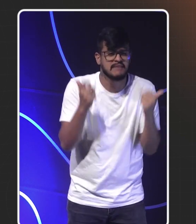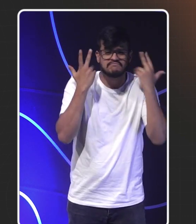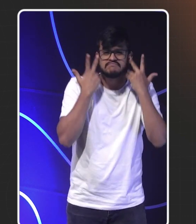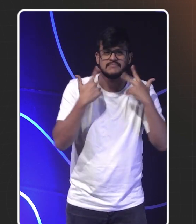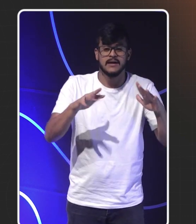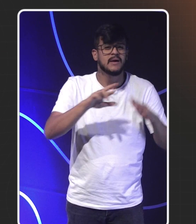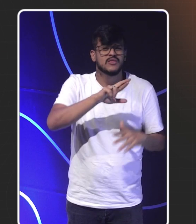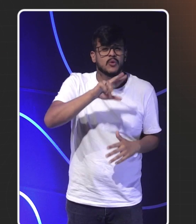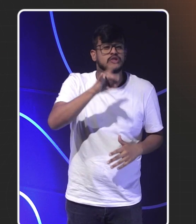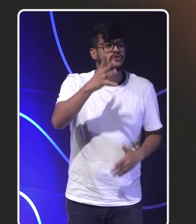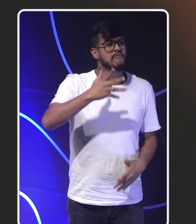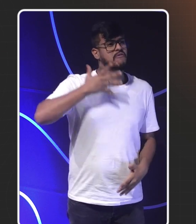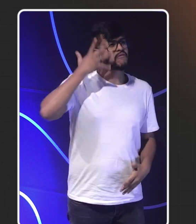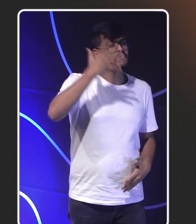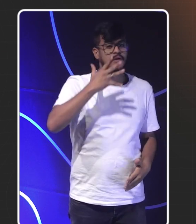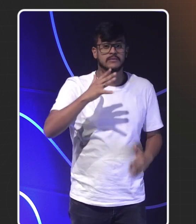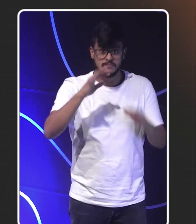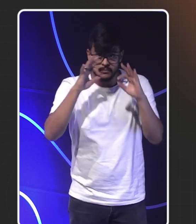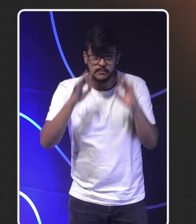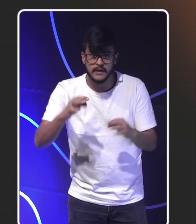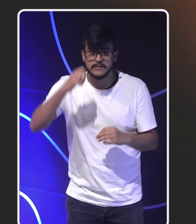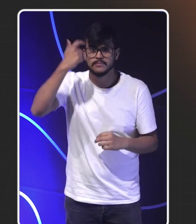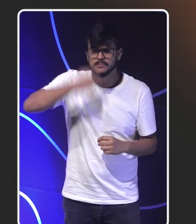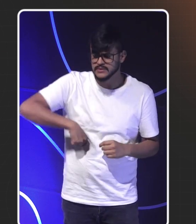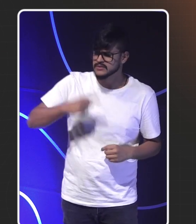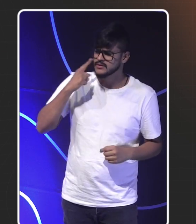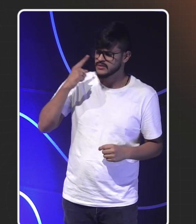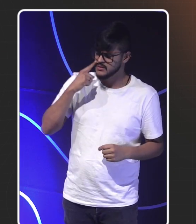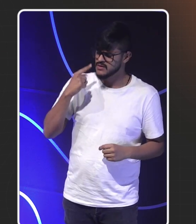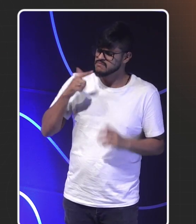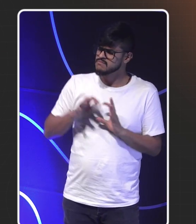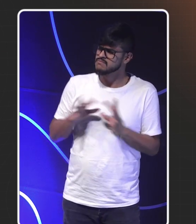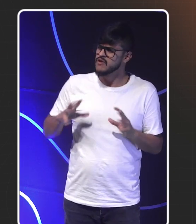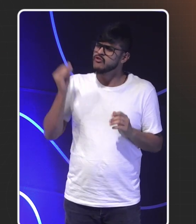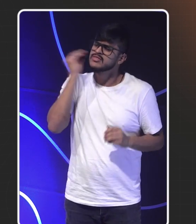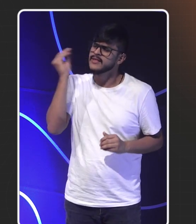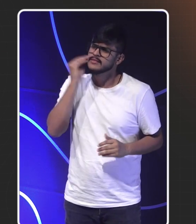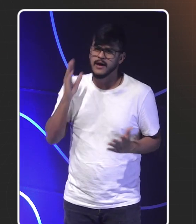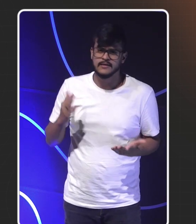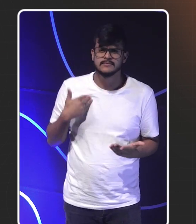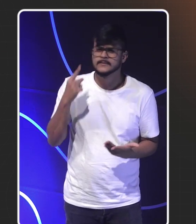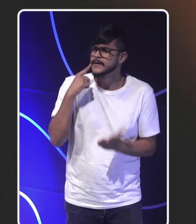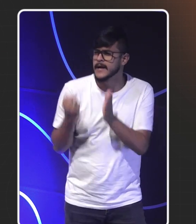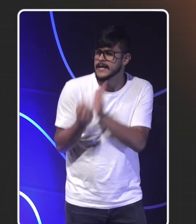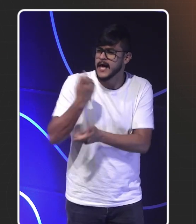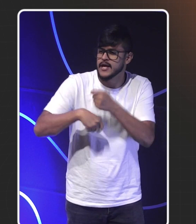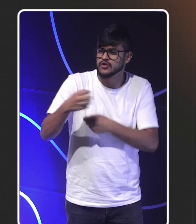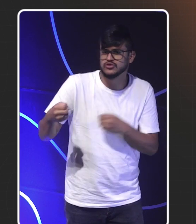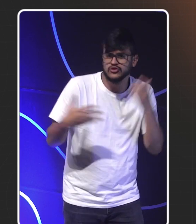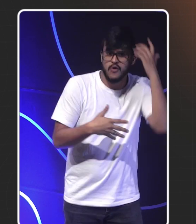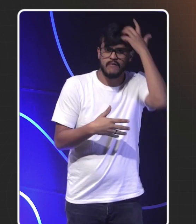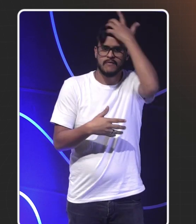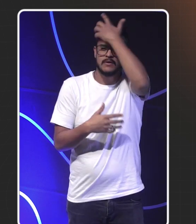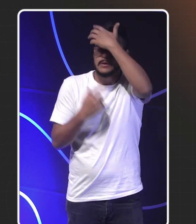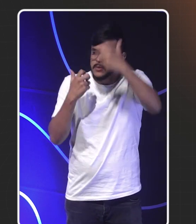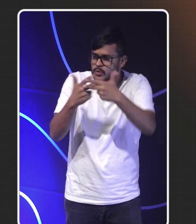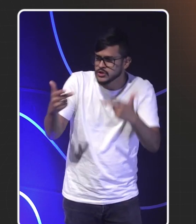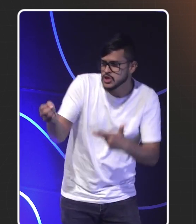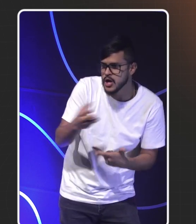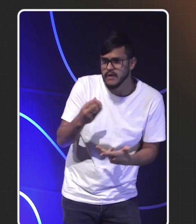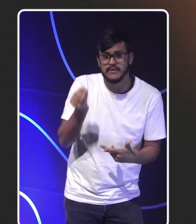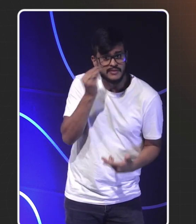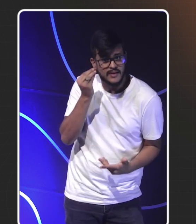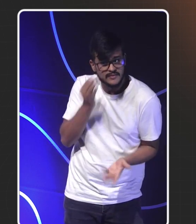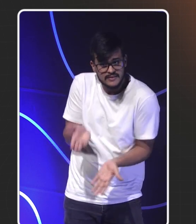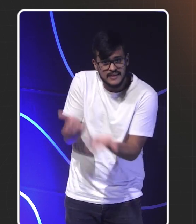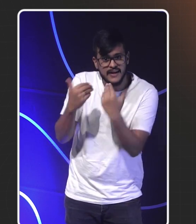discurso, mas a gente se permitir de experimentar, criar novos negócios, criar novas realidades. E eu acho que